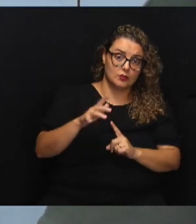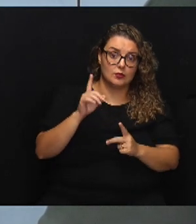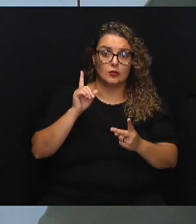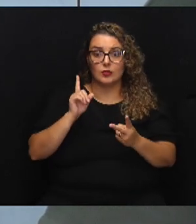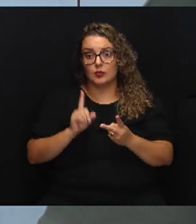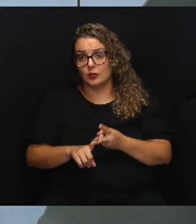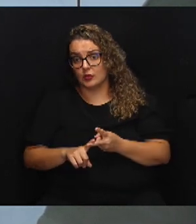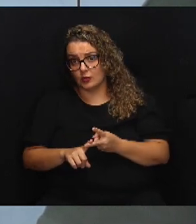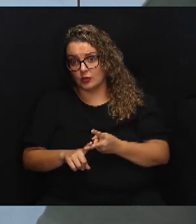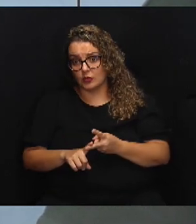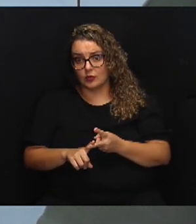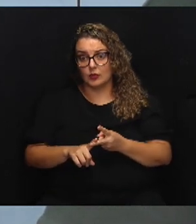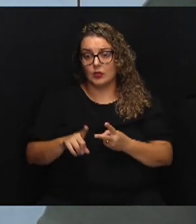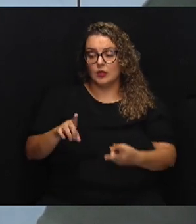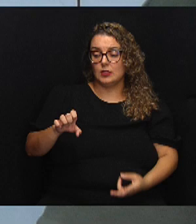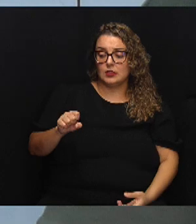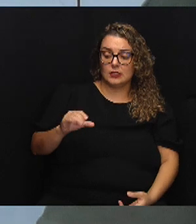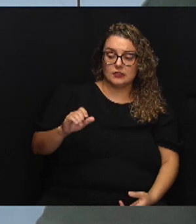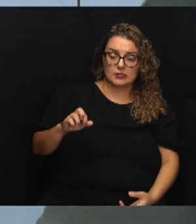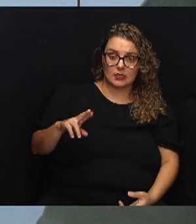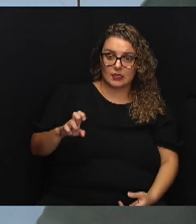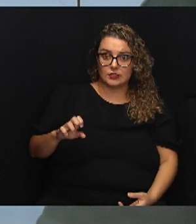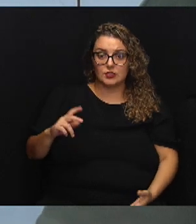de descarte irregular